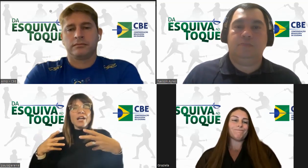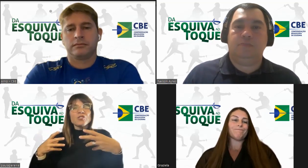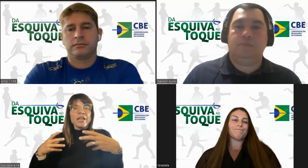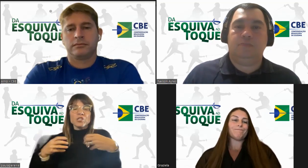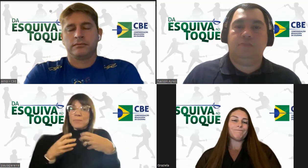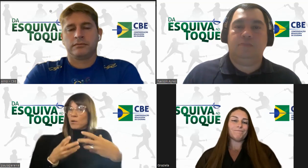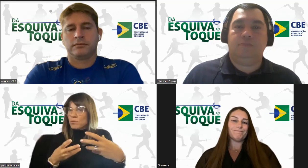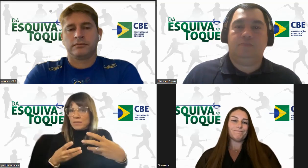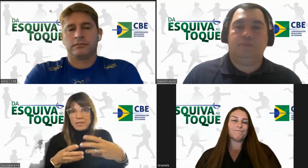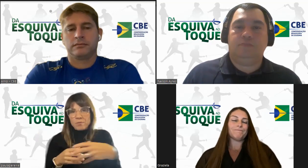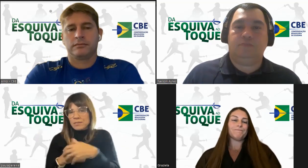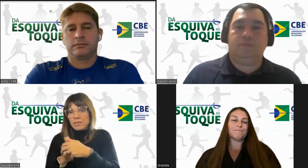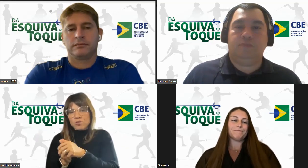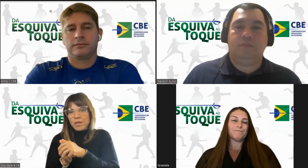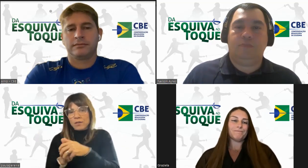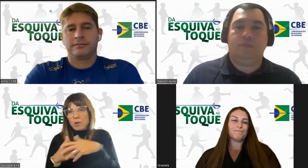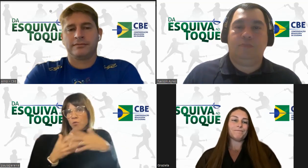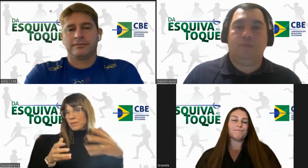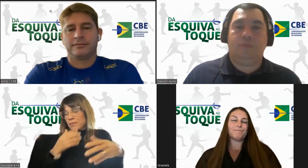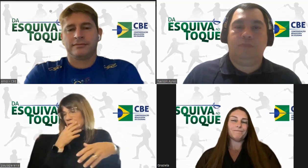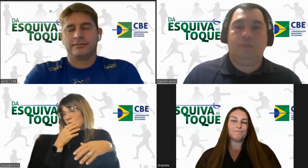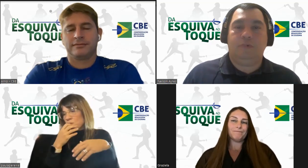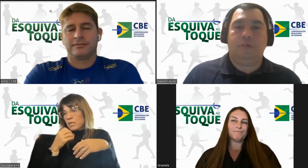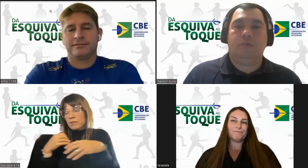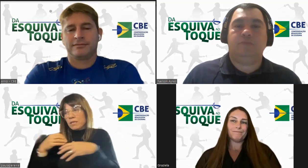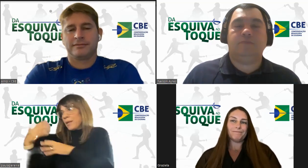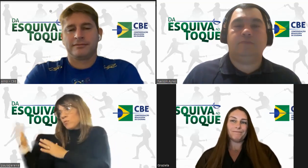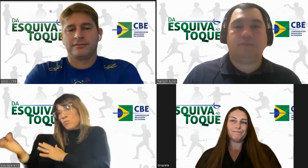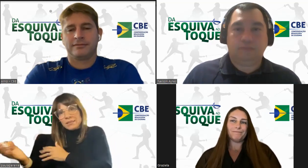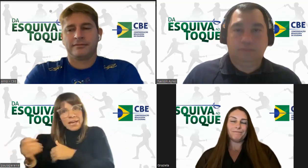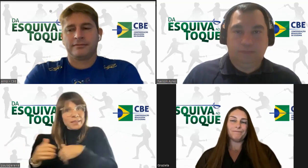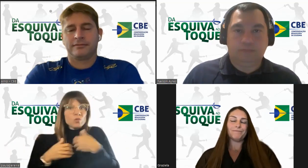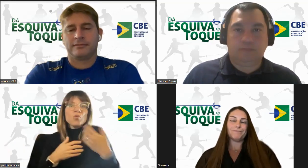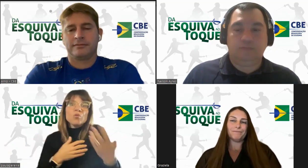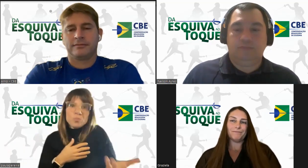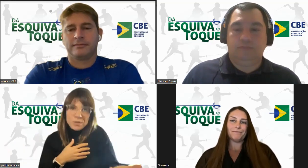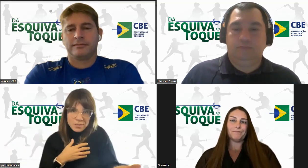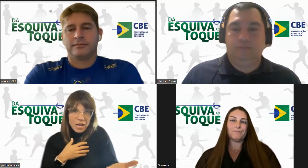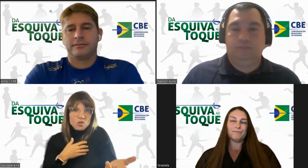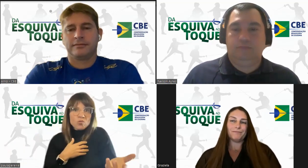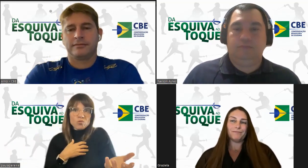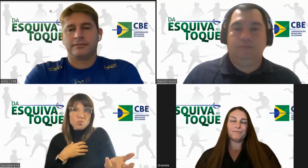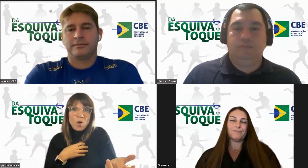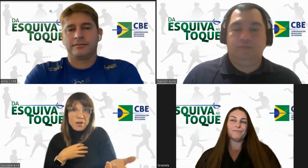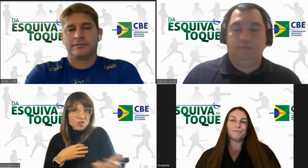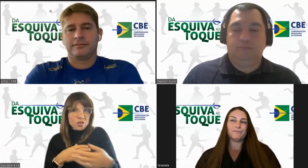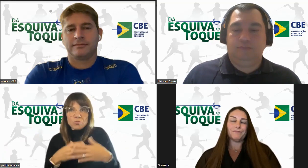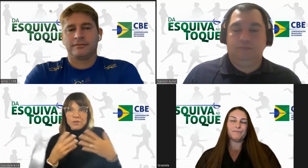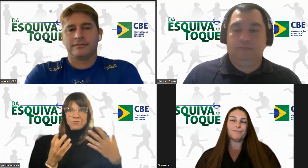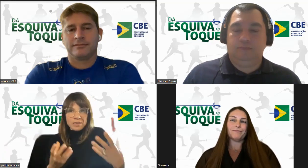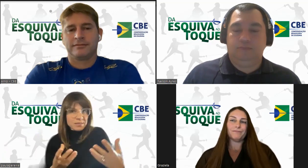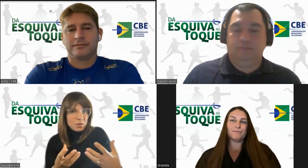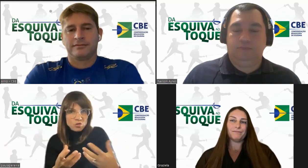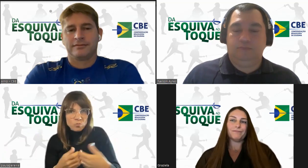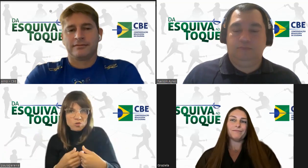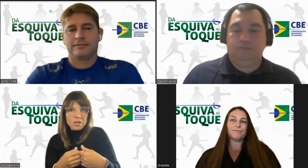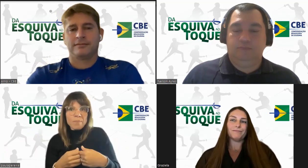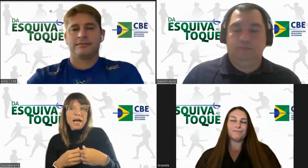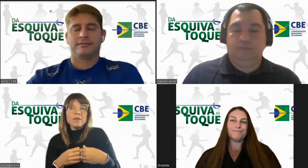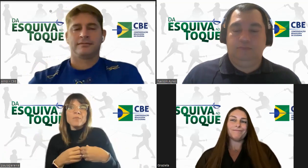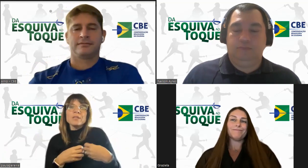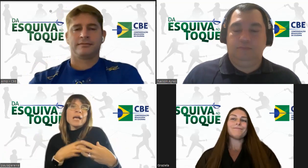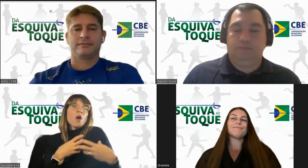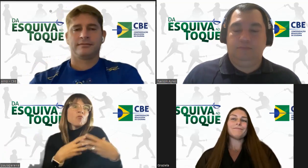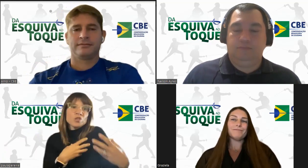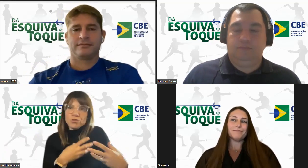da personalidade né já aconteceu assim de estar numa competição e trabalhando com um atleta em um outro plicidade algum suporte que nunca fez nenhum